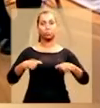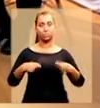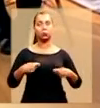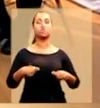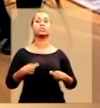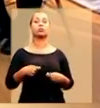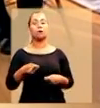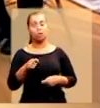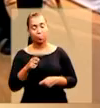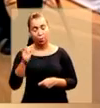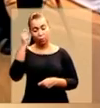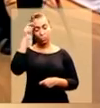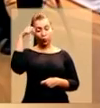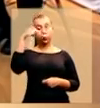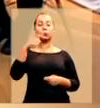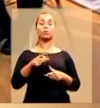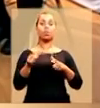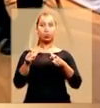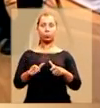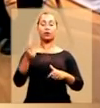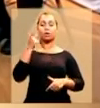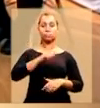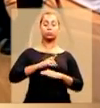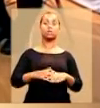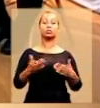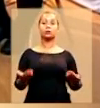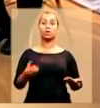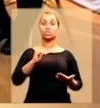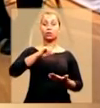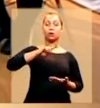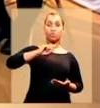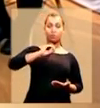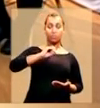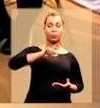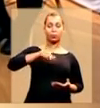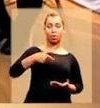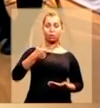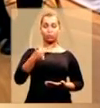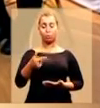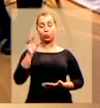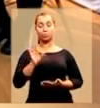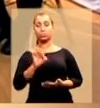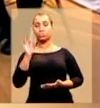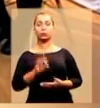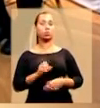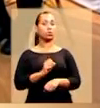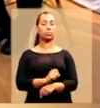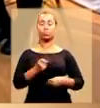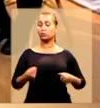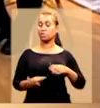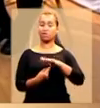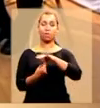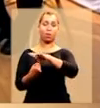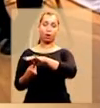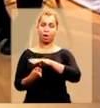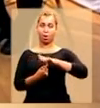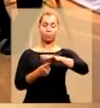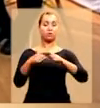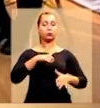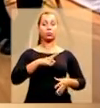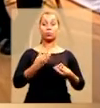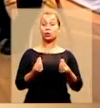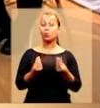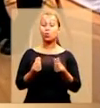verba para a Secretaria de Cultura, para poder ocupar mais esses espaços. Entendeu? Com 0,2% do orçamento, não é possível ocupar as praças que tem na cidade. Sim.